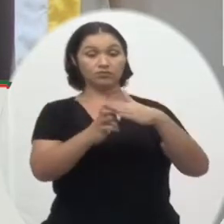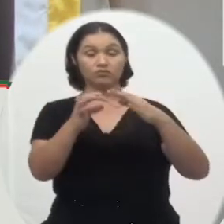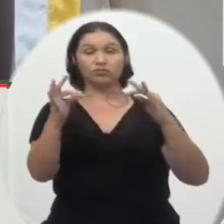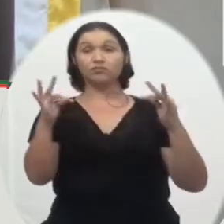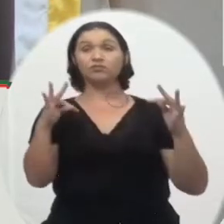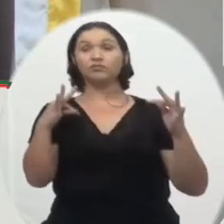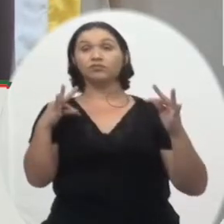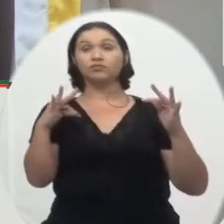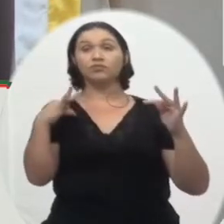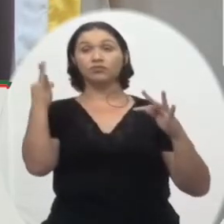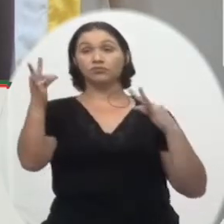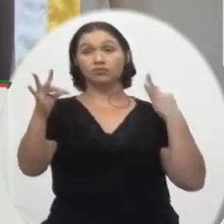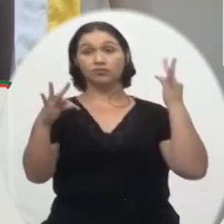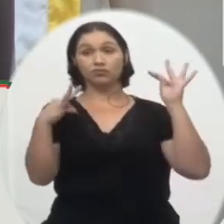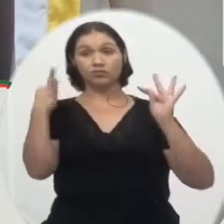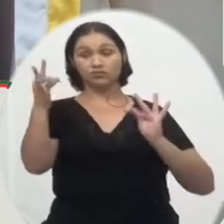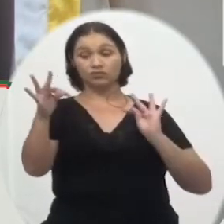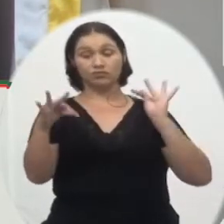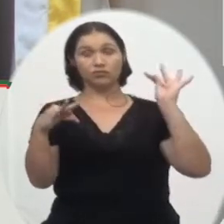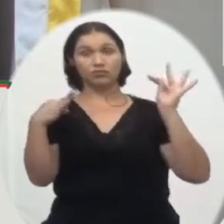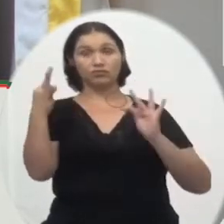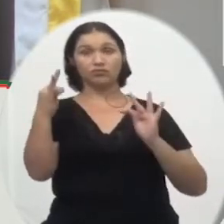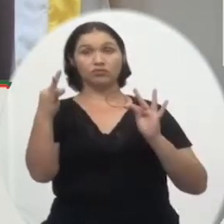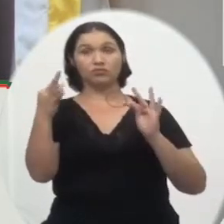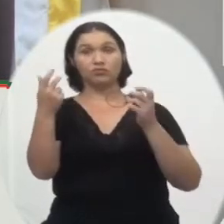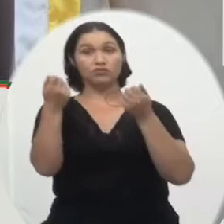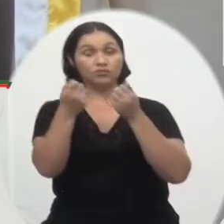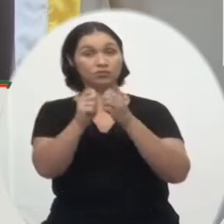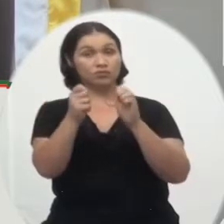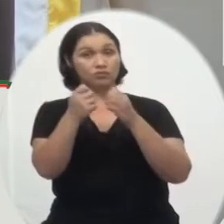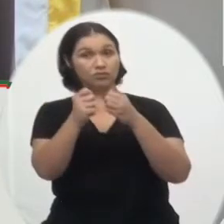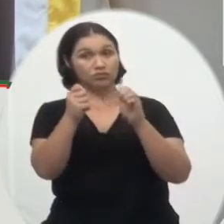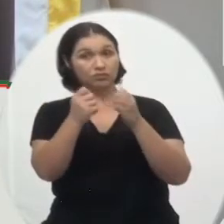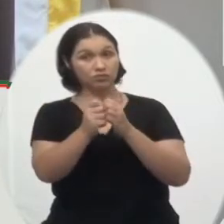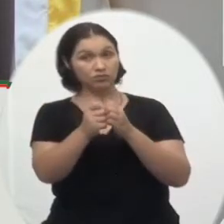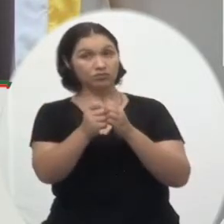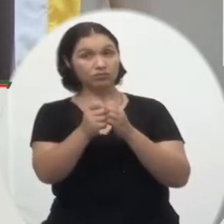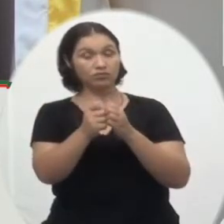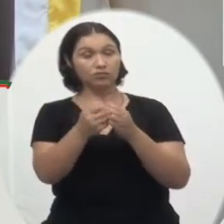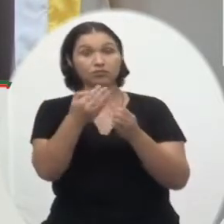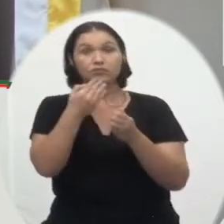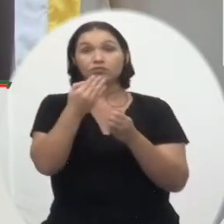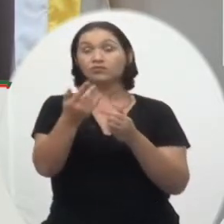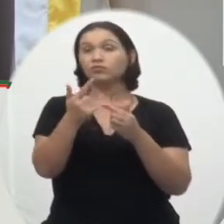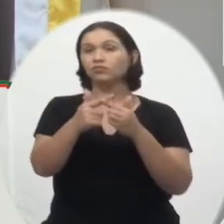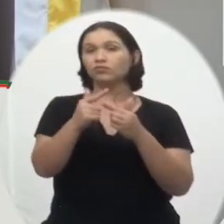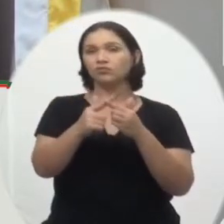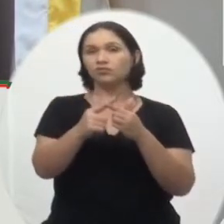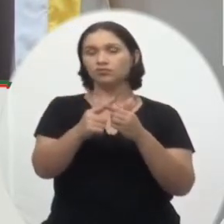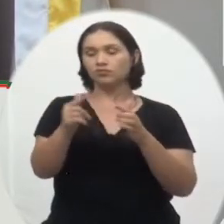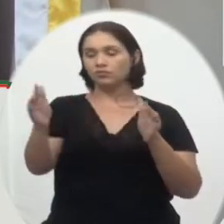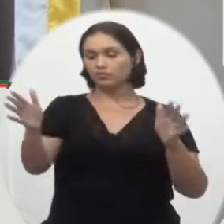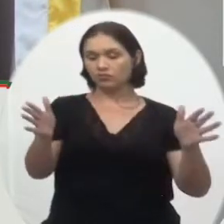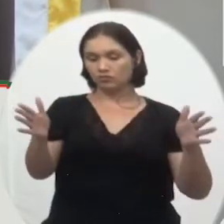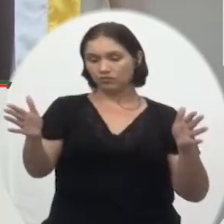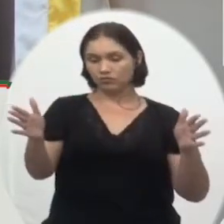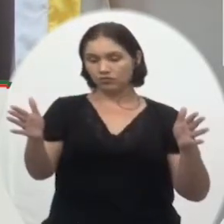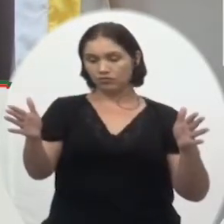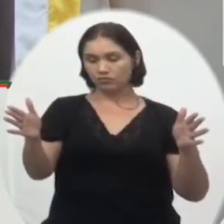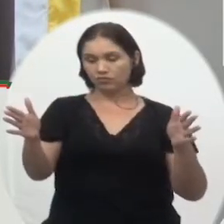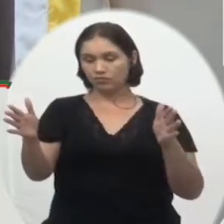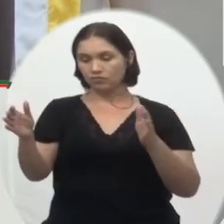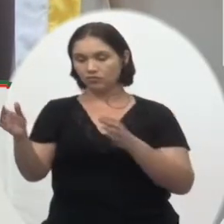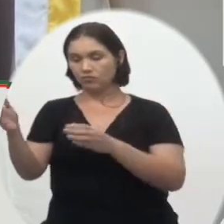ônibus que vem sofrendo com vários assaltos no percurso de Curitiba a São Paulo, e